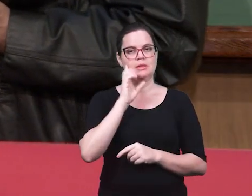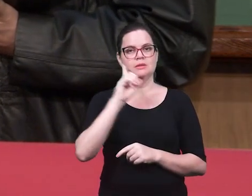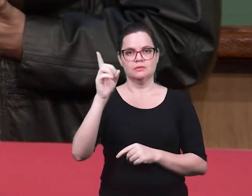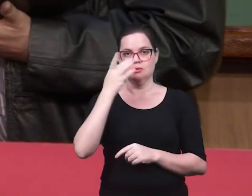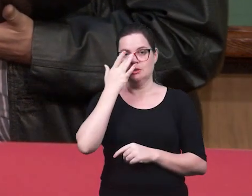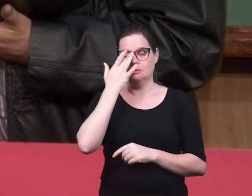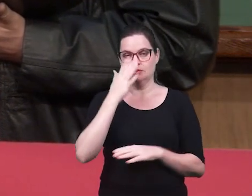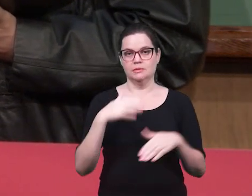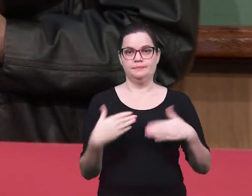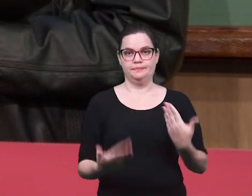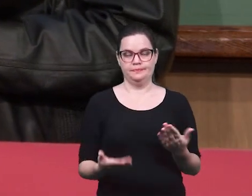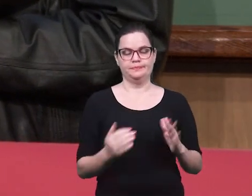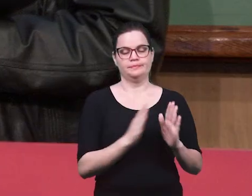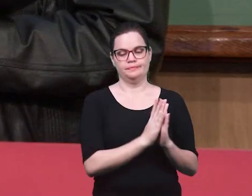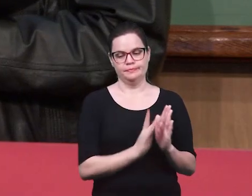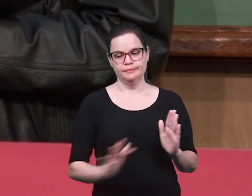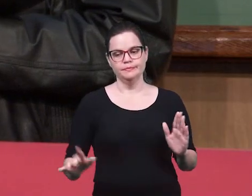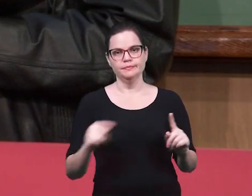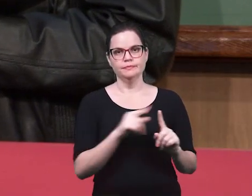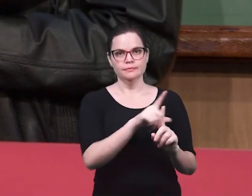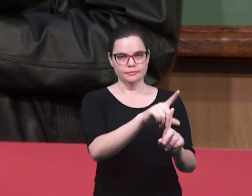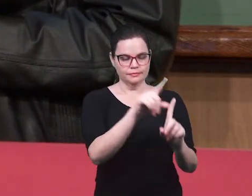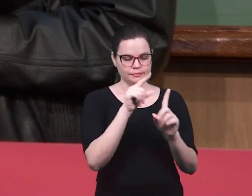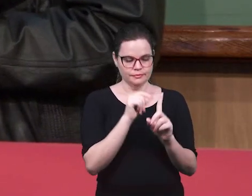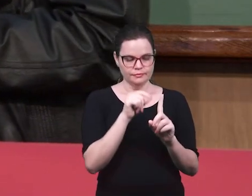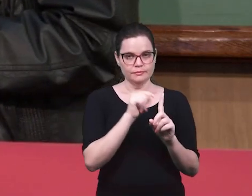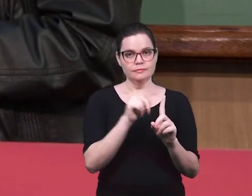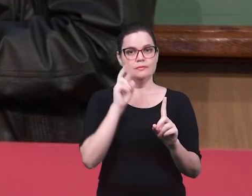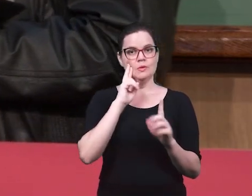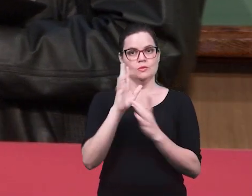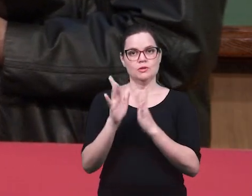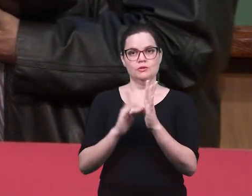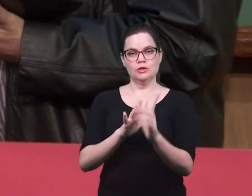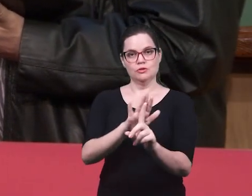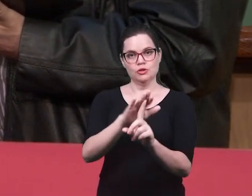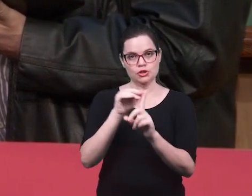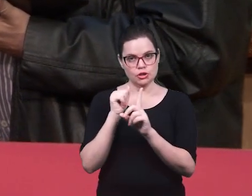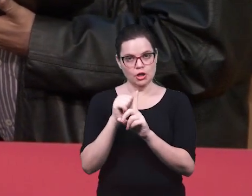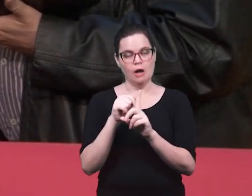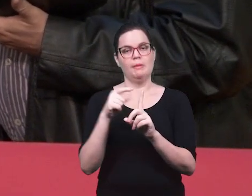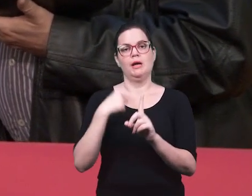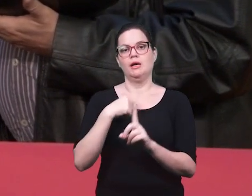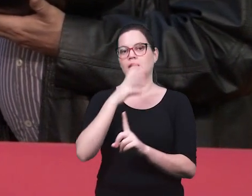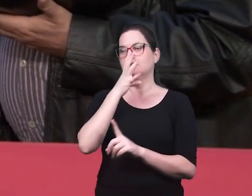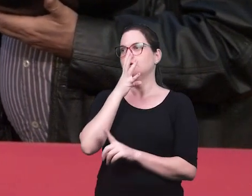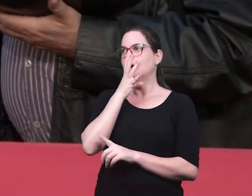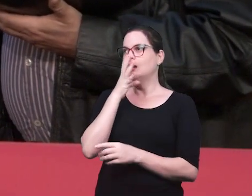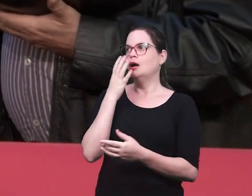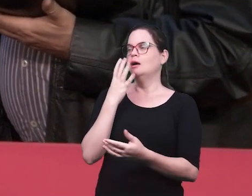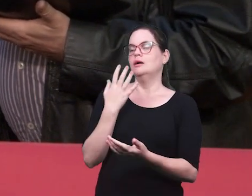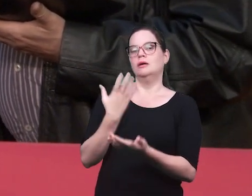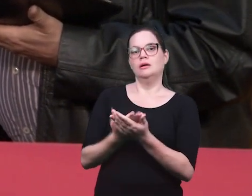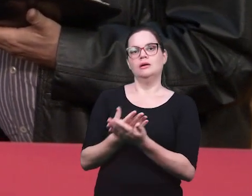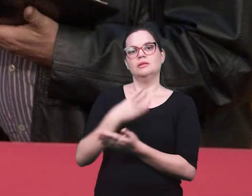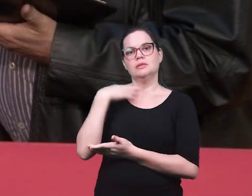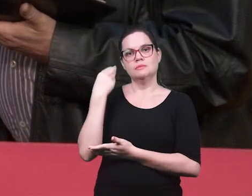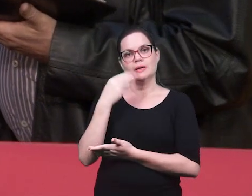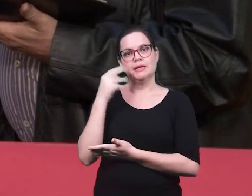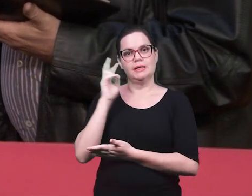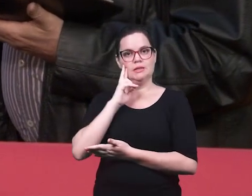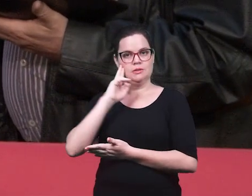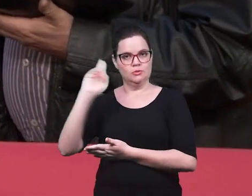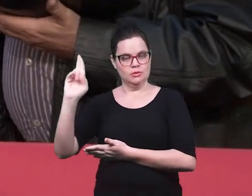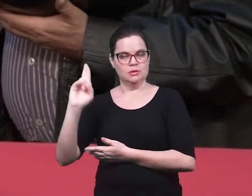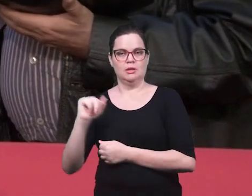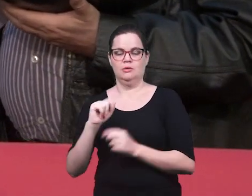ele descobre a salvação no chamado, que Jesus chama, e agora ele vai em santificação do Espírito. Quando ele obedece o